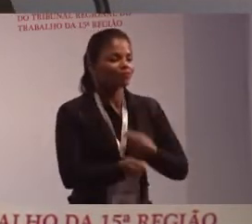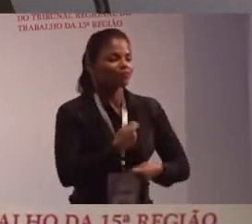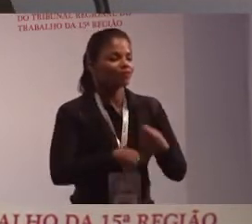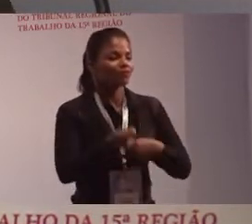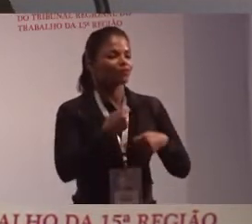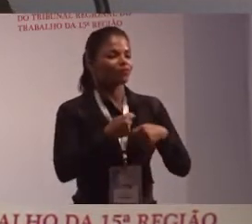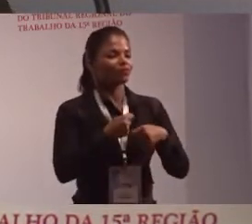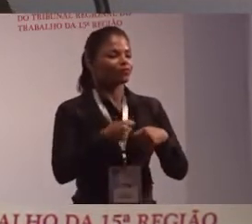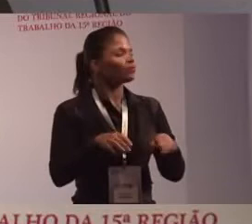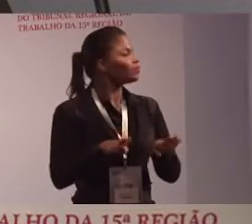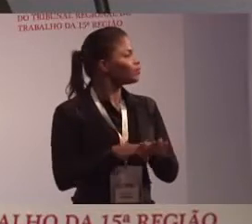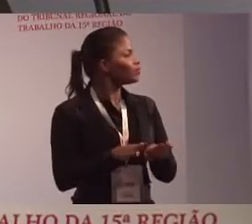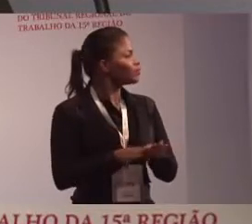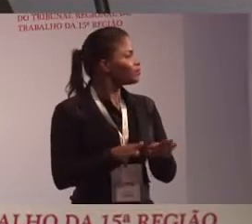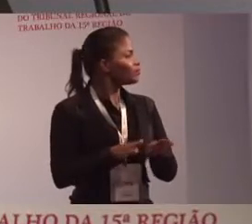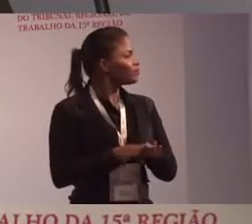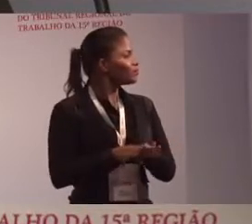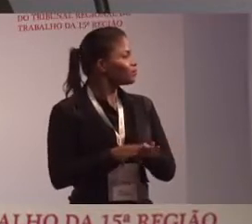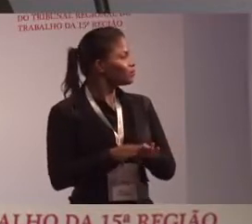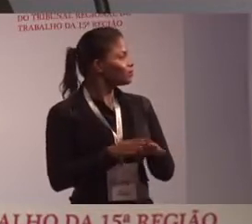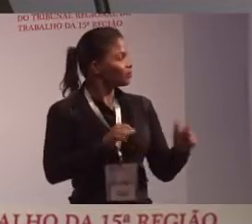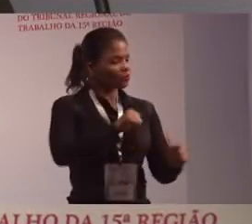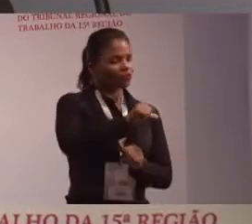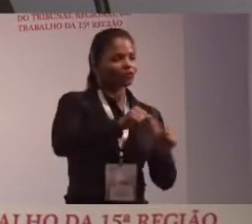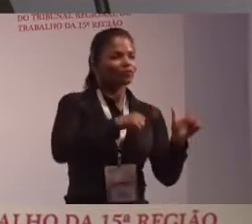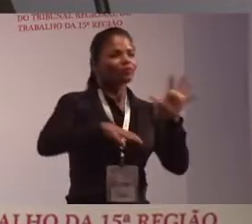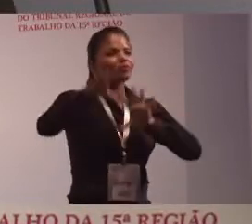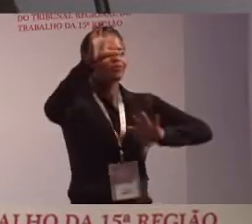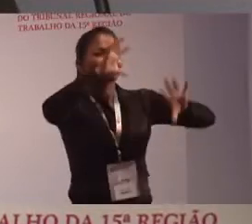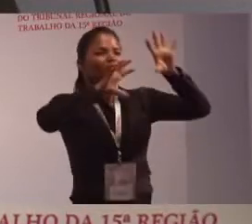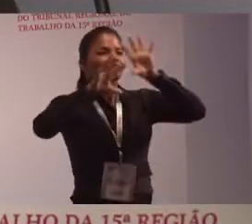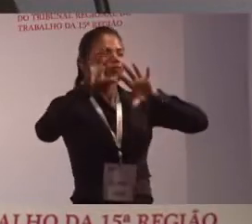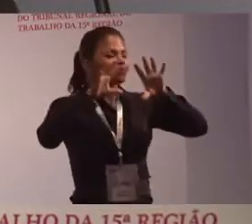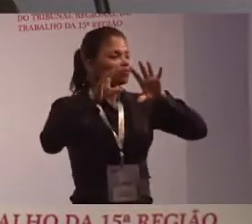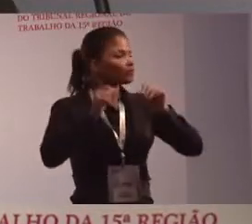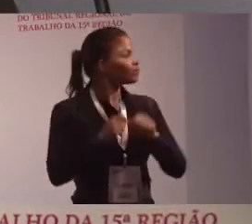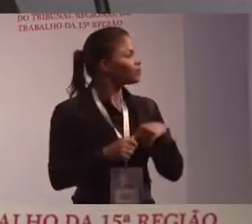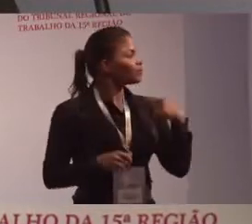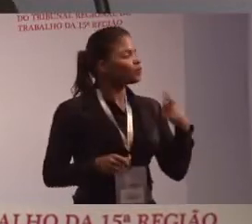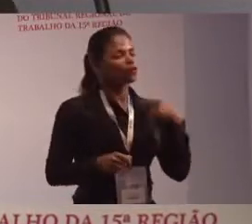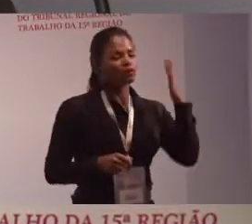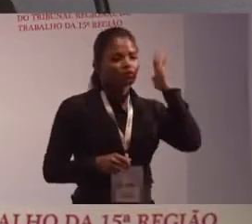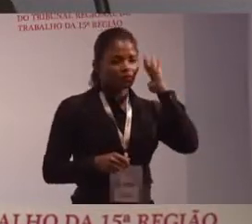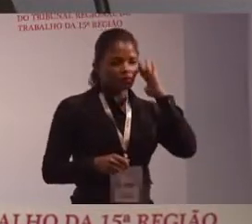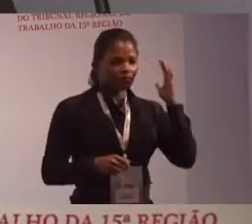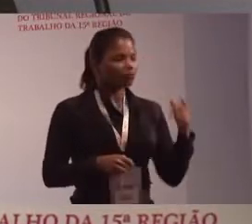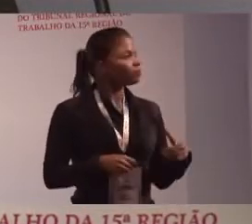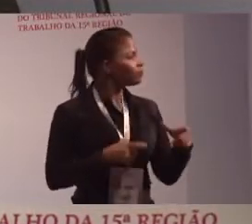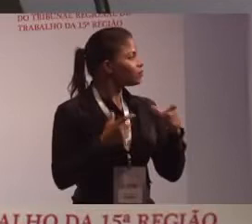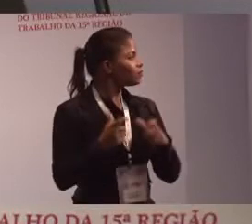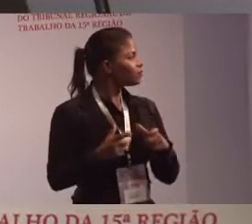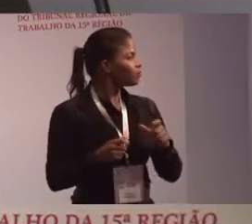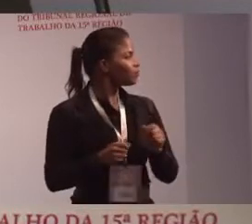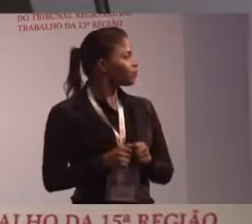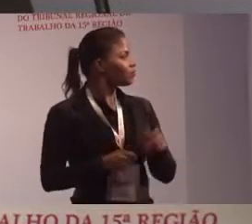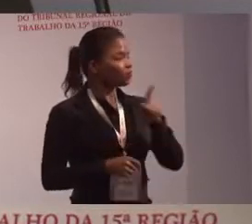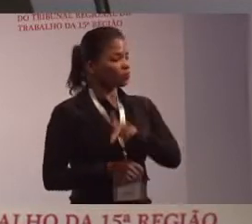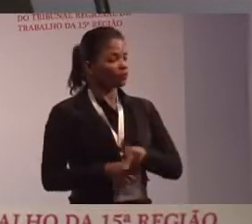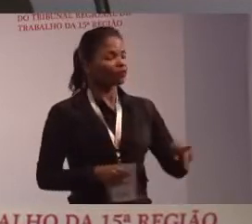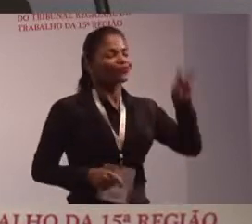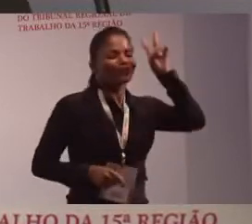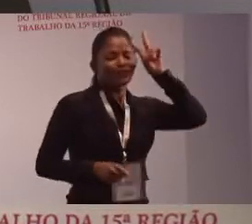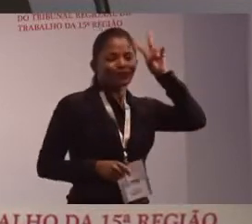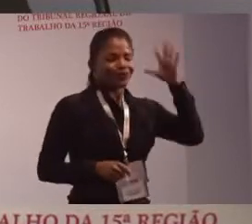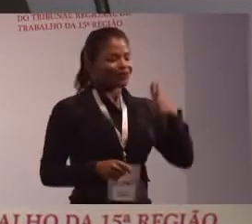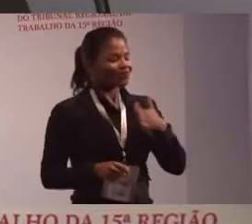mas também tendem a ser agravadas pelas mudanças climáticas. E a gente sabe, todo mundo lê jornal, como diz um professor de história